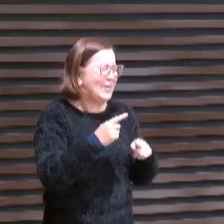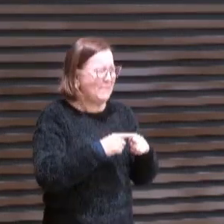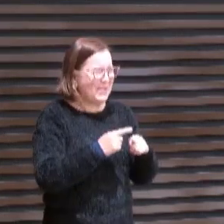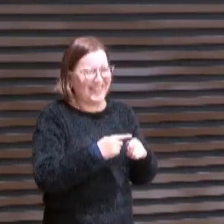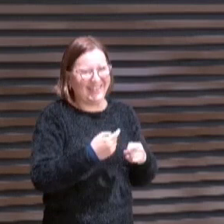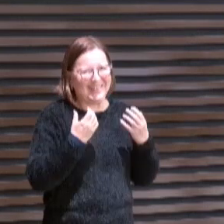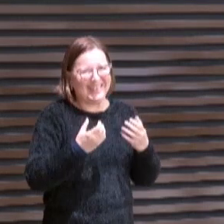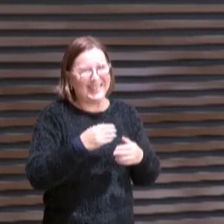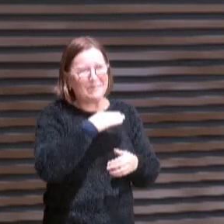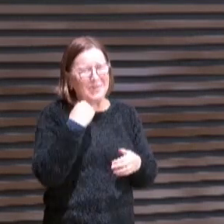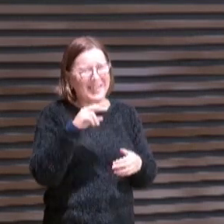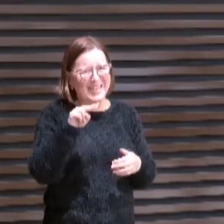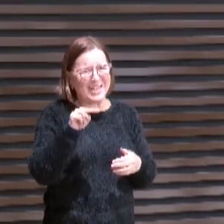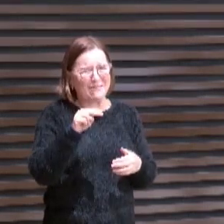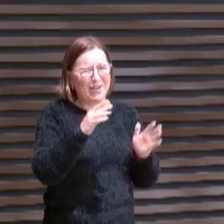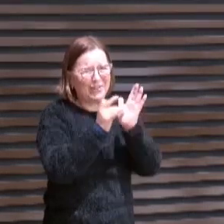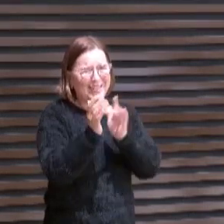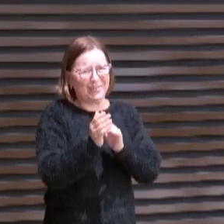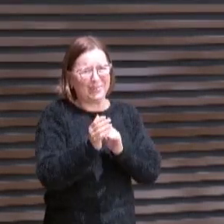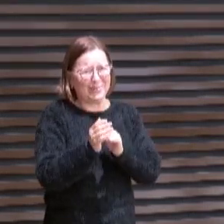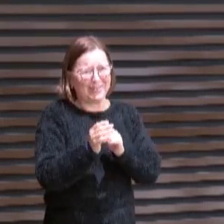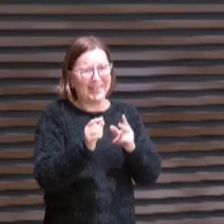Com 2 ladrões, uma à direita e outra à esquerda.